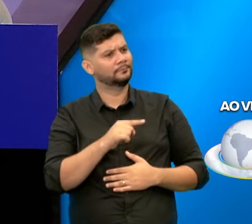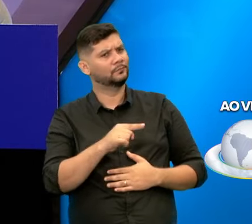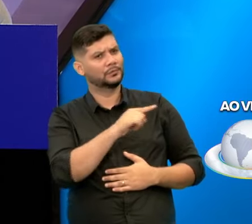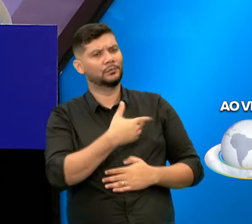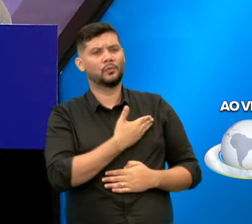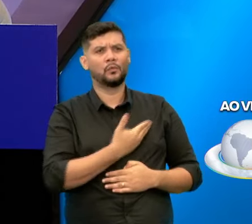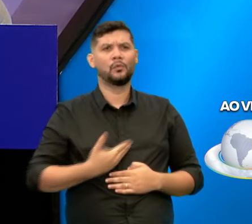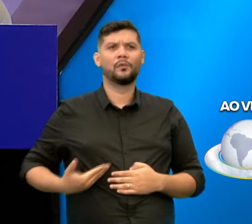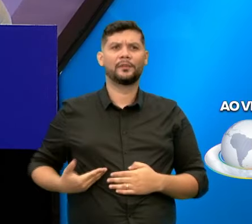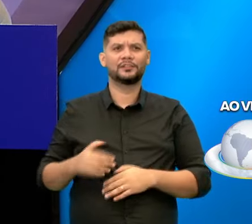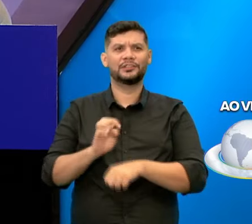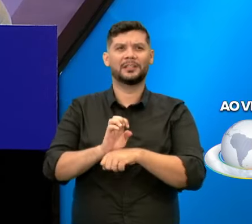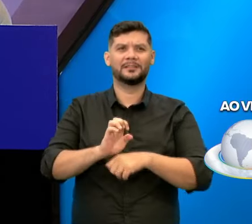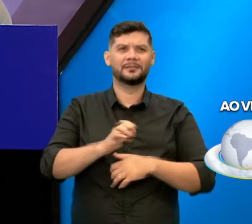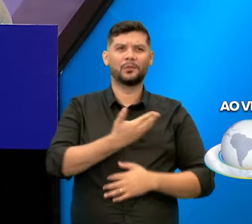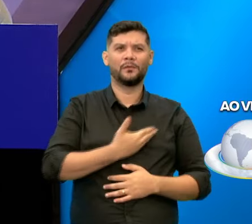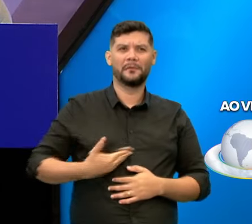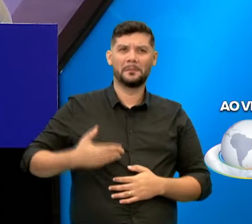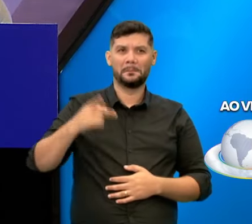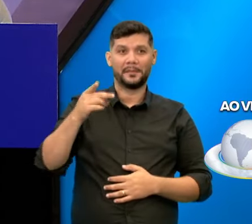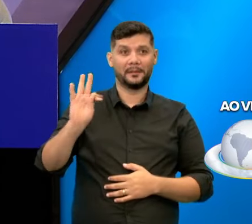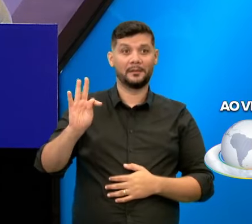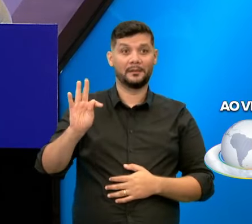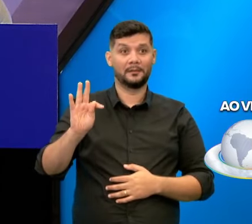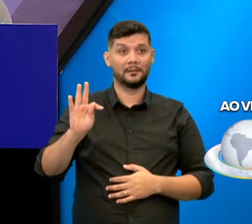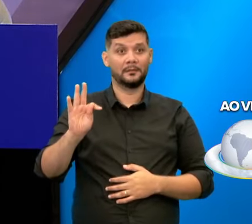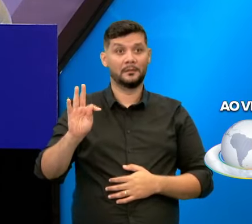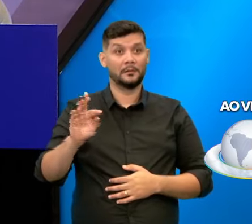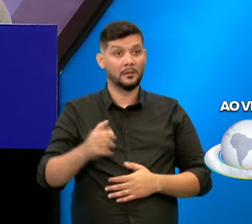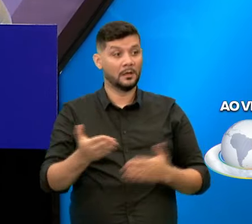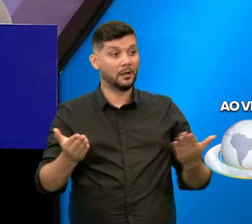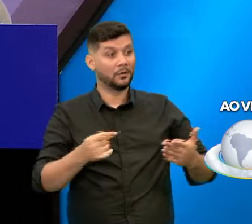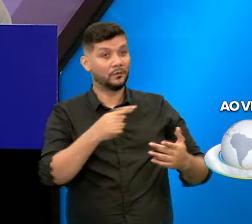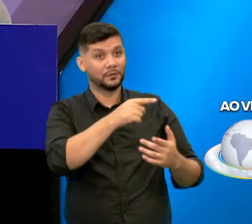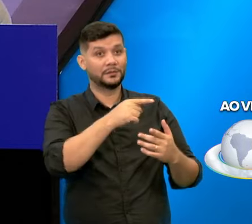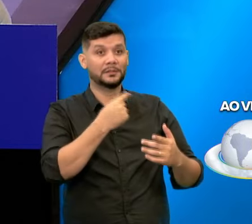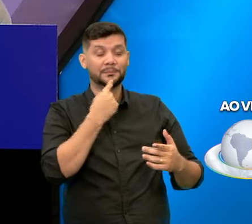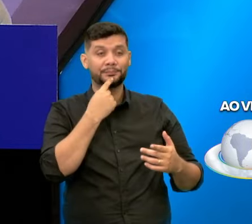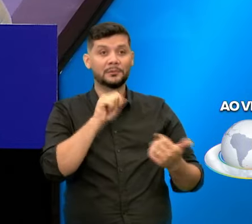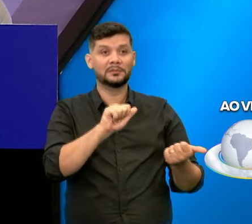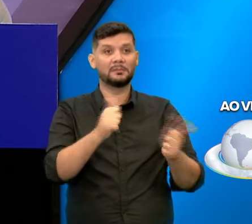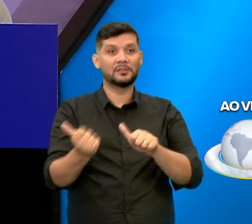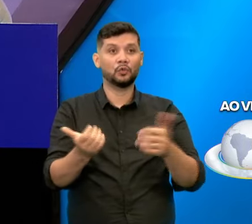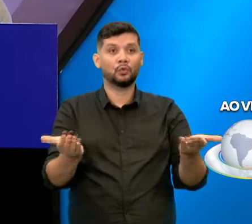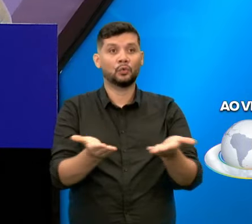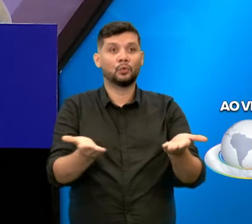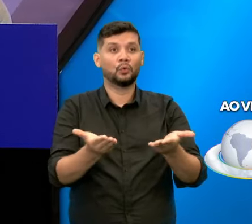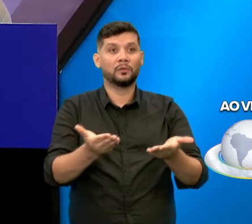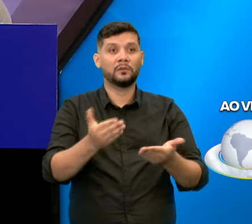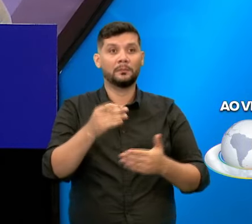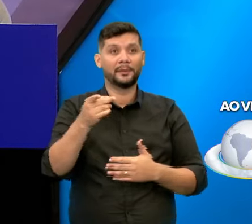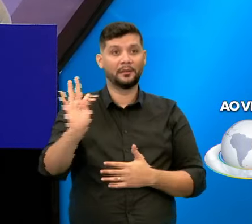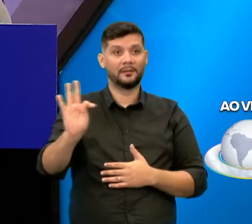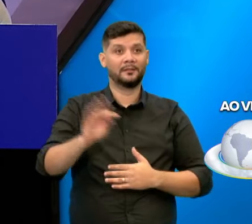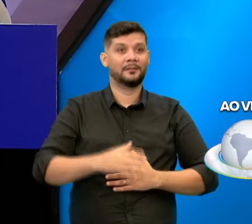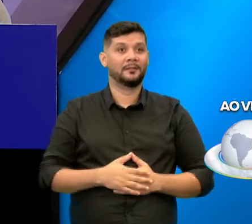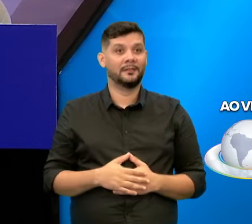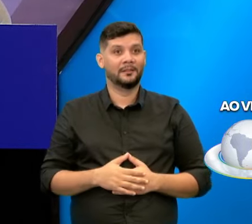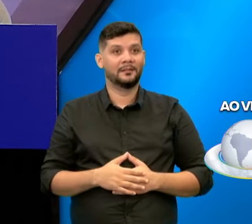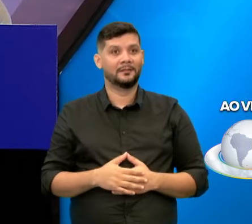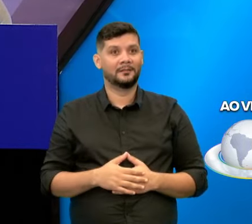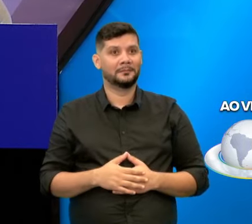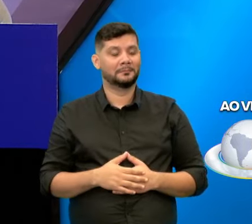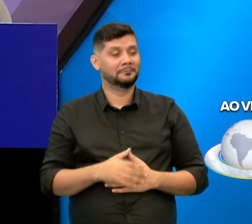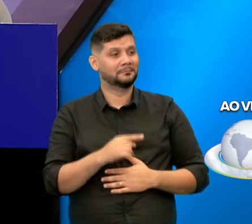do governo do PT, aliás, você agora é cristão novo do PT, recém-convertido ao petismo, sem qualquer